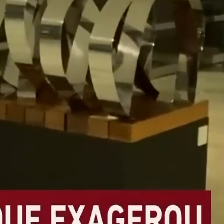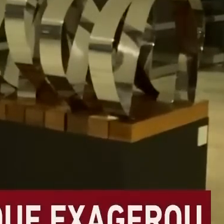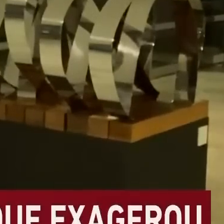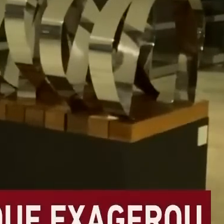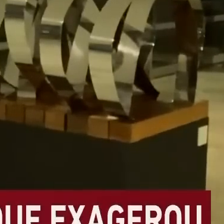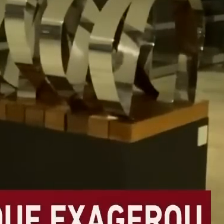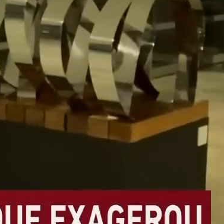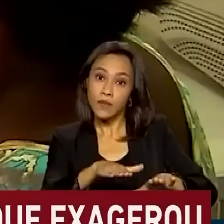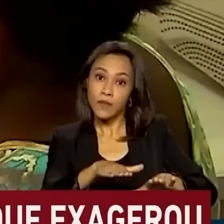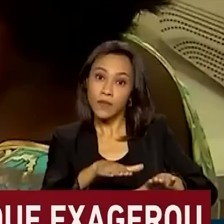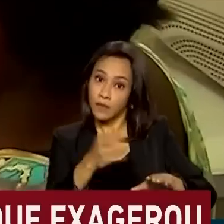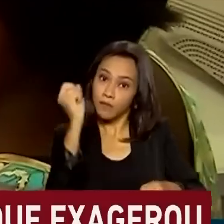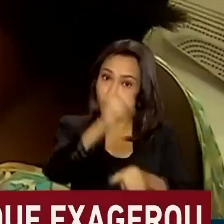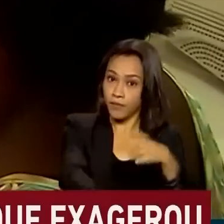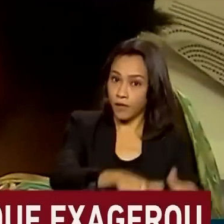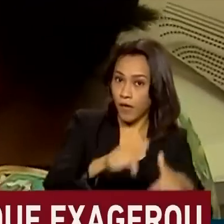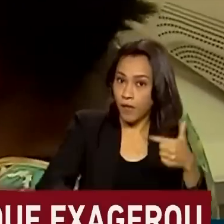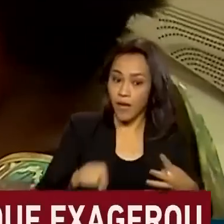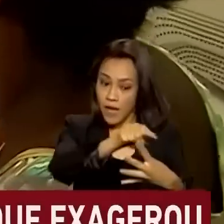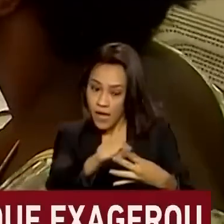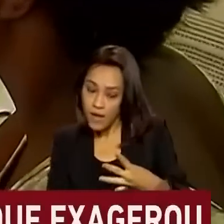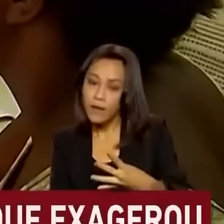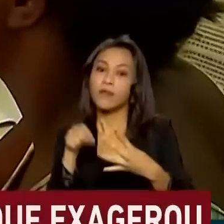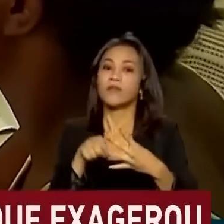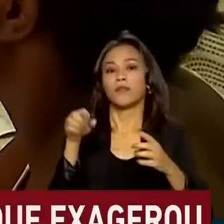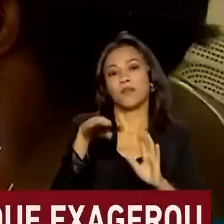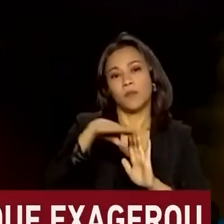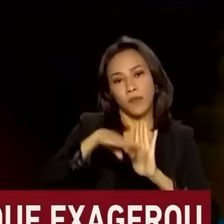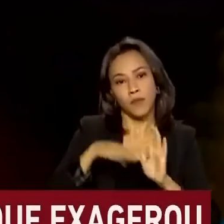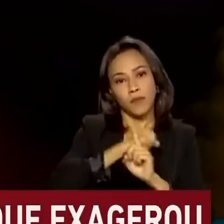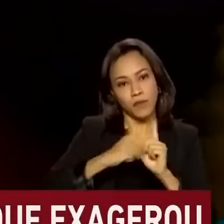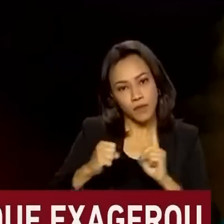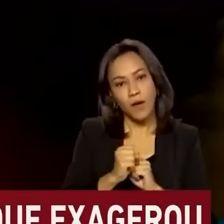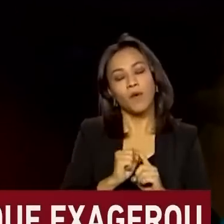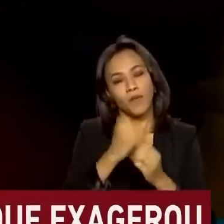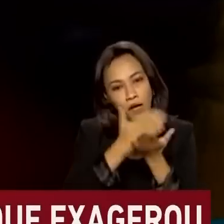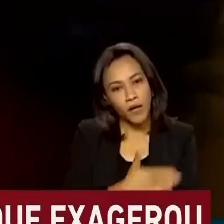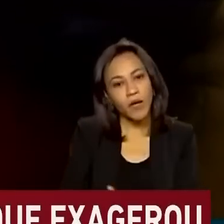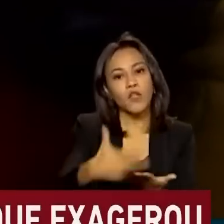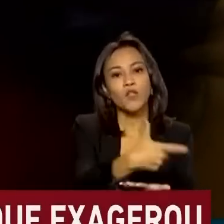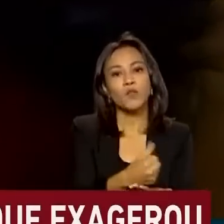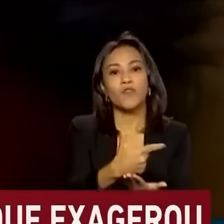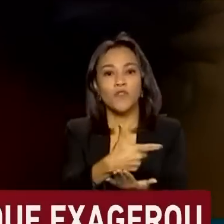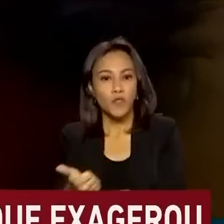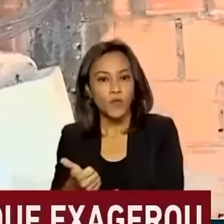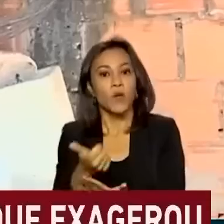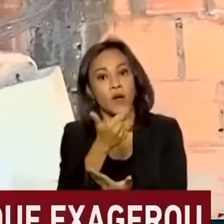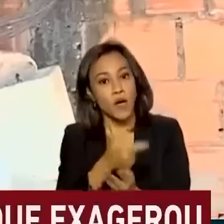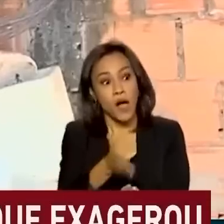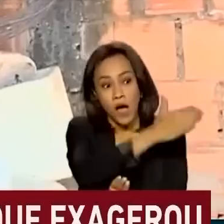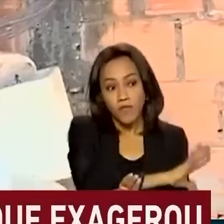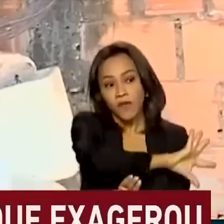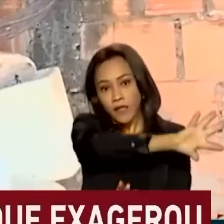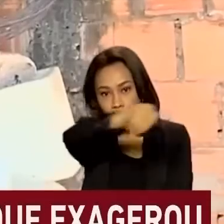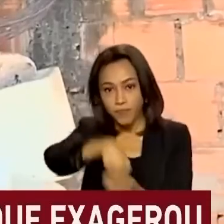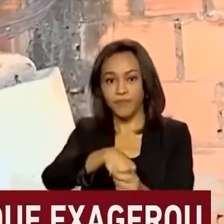auxílio. O auxílio de R$ 400, ele chegaria a R$ 600, aumentaria R$ 200 a